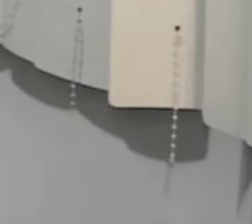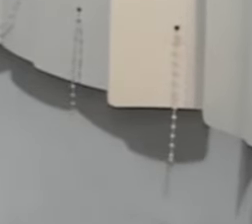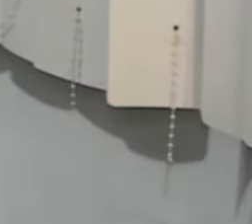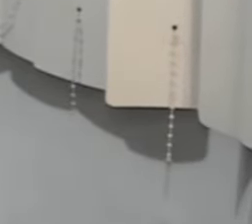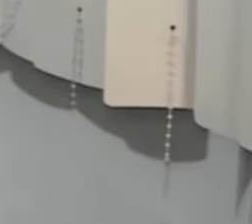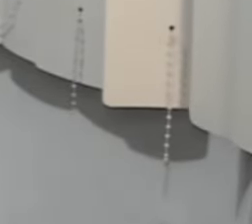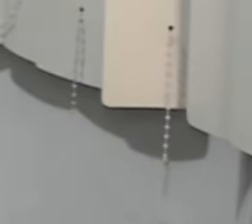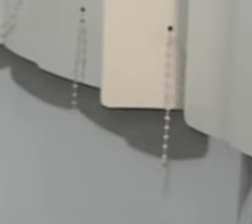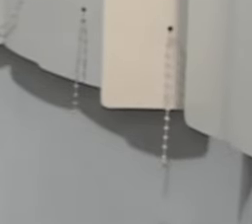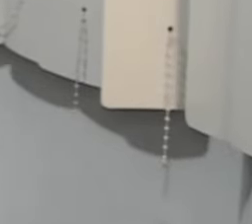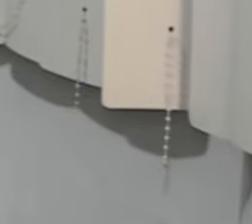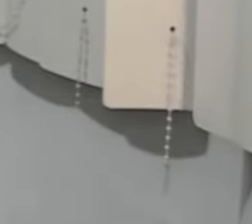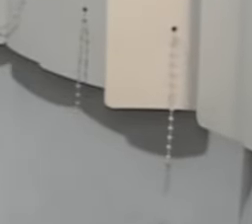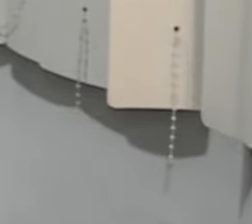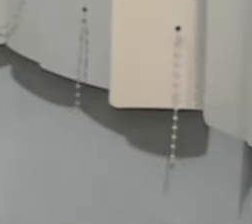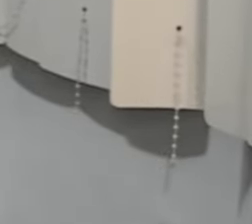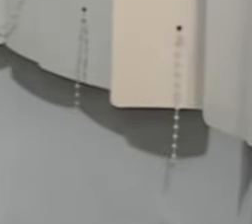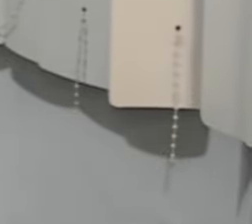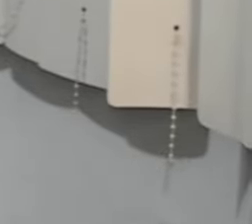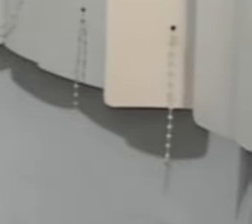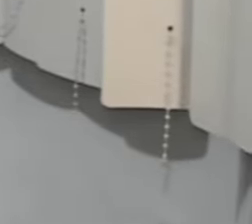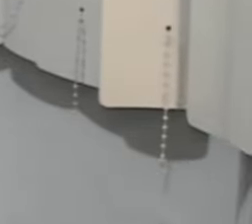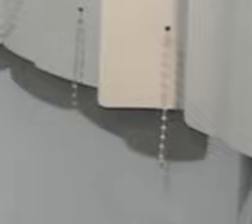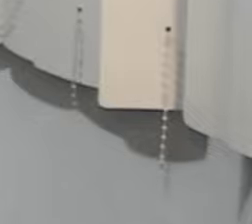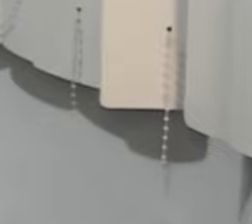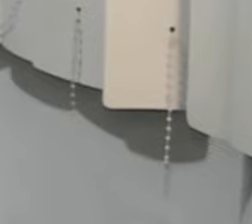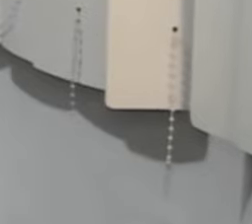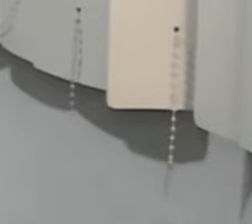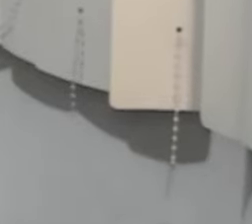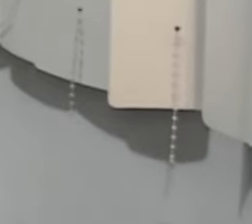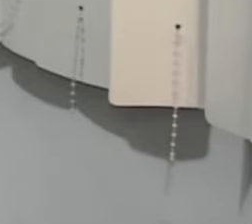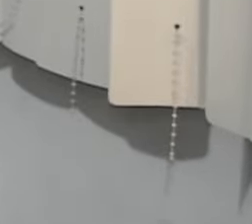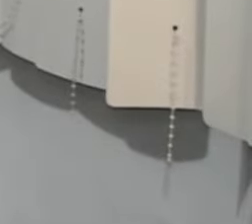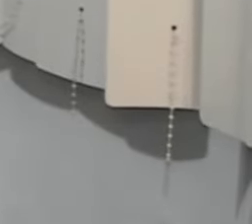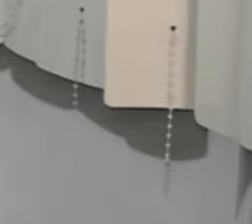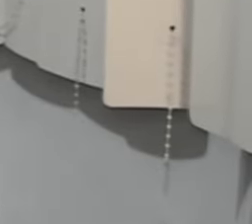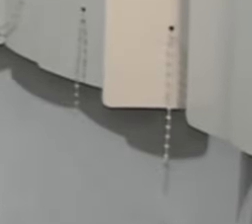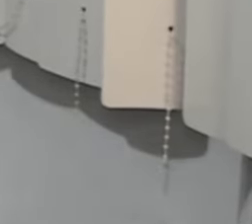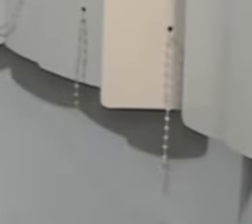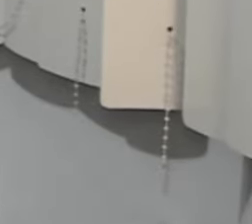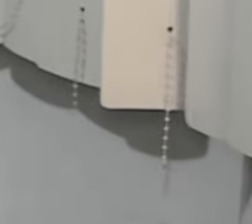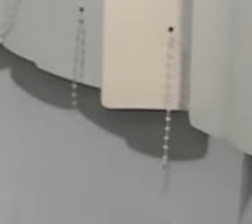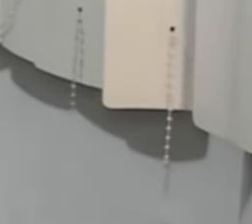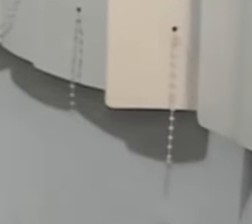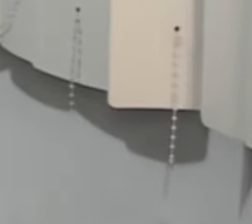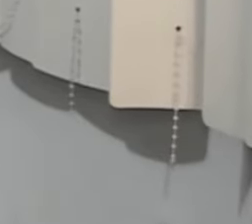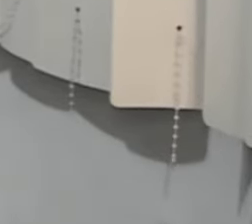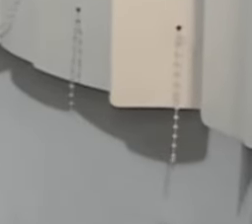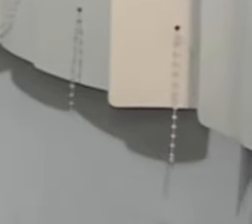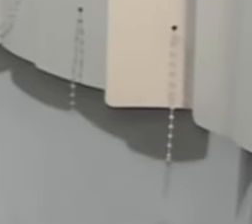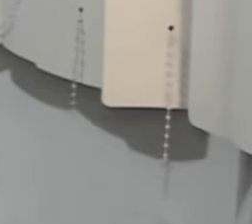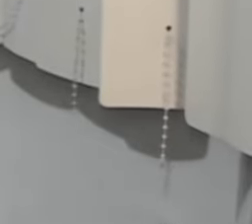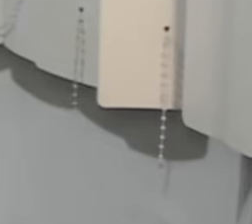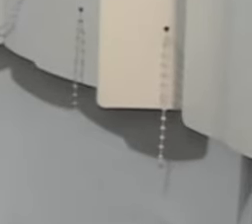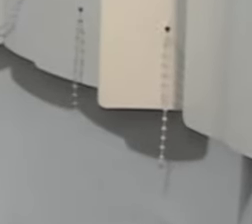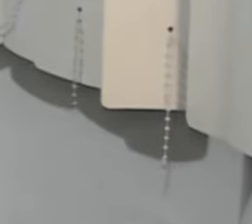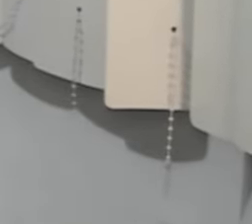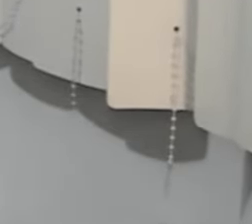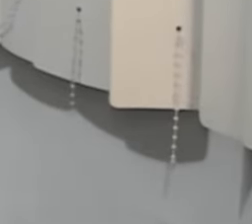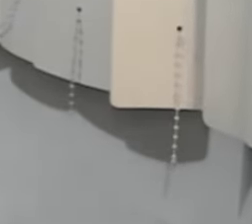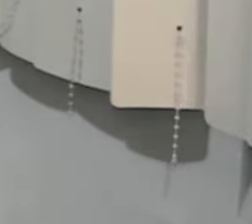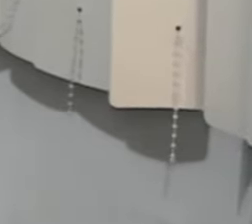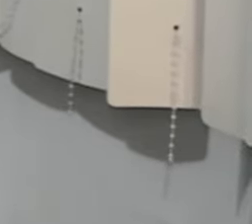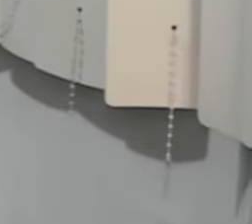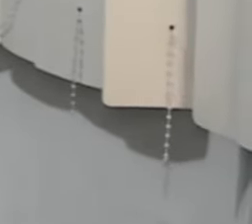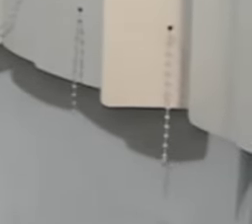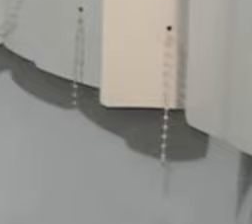ela, independentemente de quem de fazer parte das Forças Armadas ou quem quer que seja. Gostei muito da fala dos